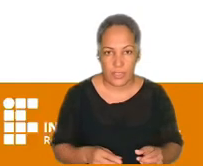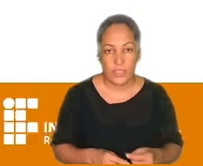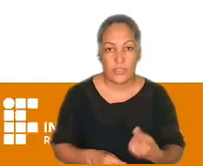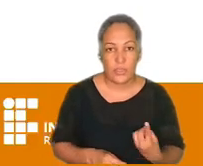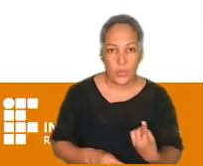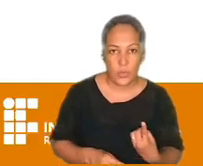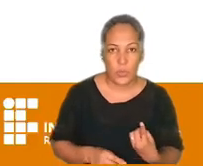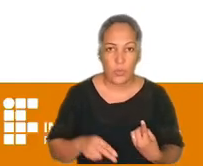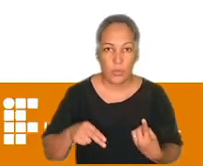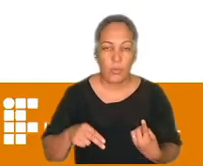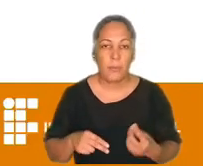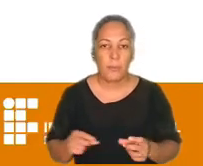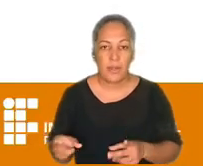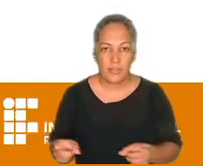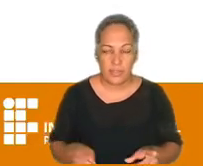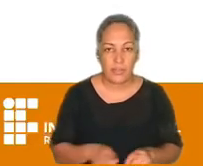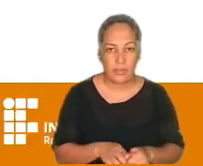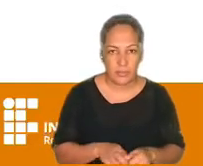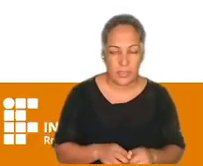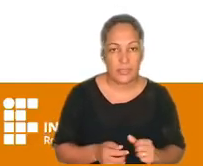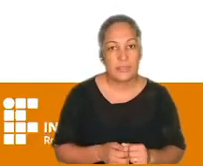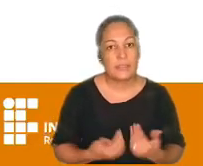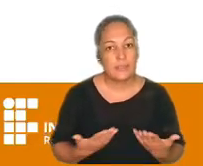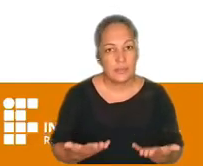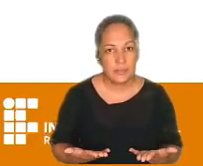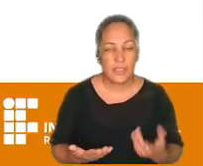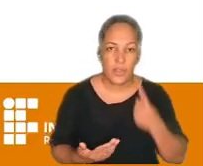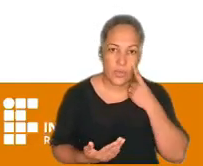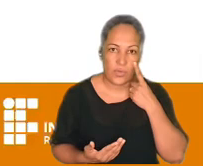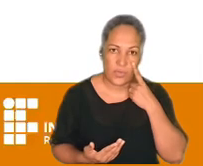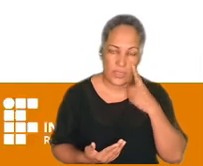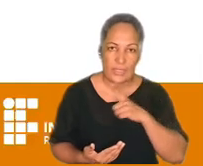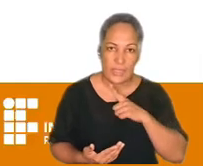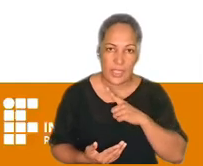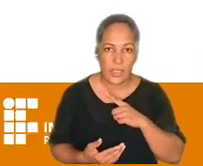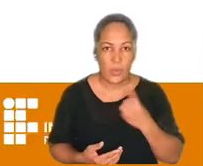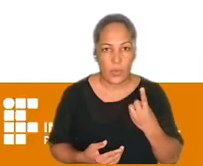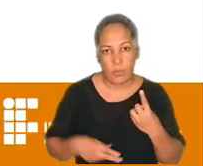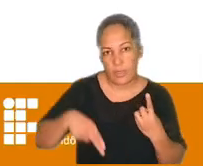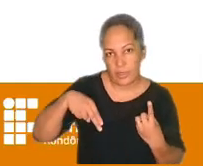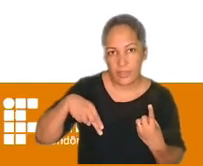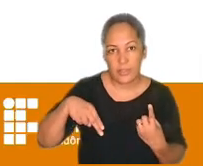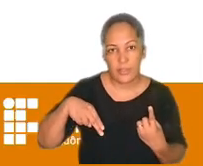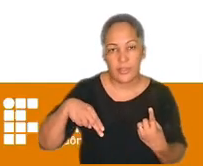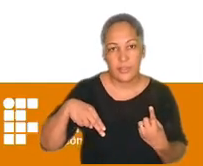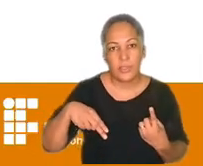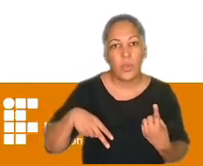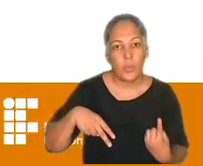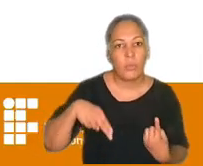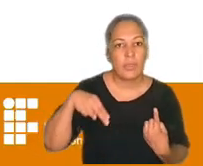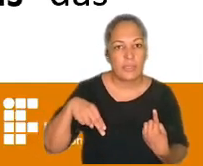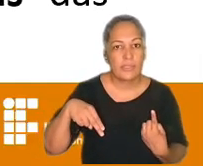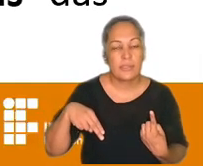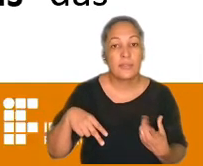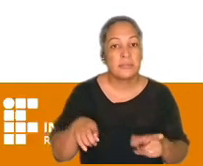tenho um relacionamento de 1 para N entre venda e produto underline venda. Dessa forma, olha só, nós temos ali 1 para N,